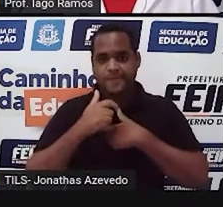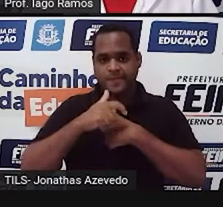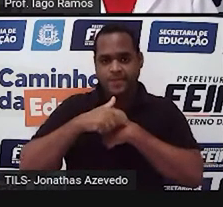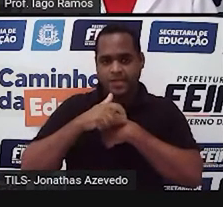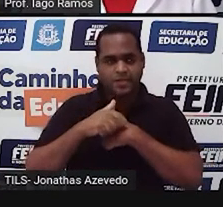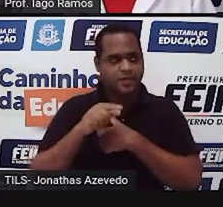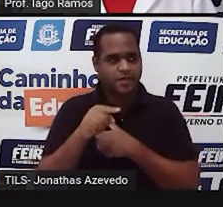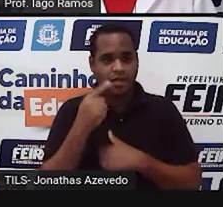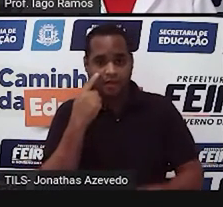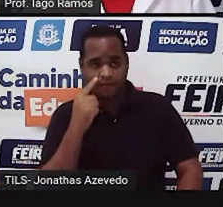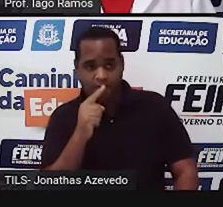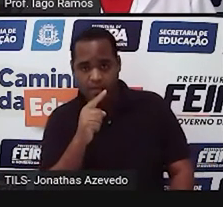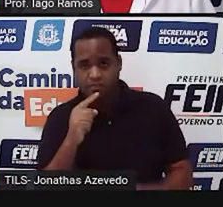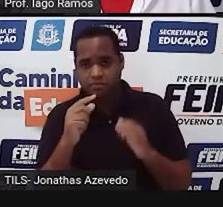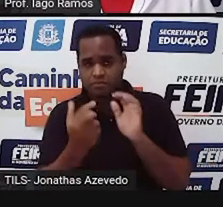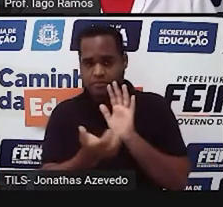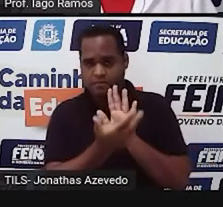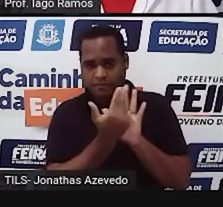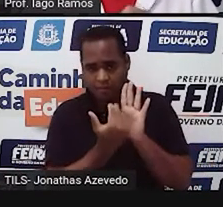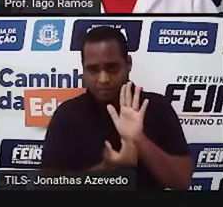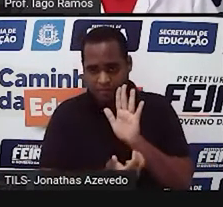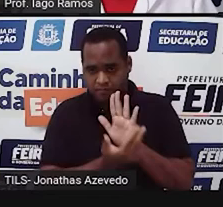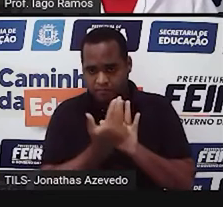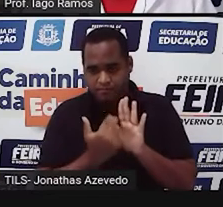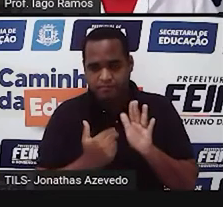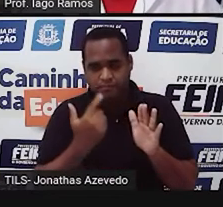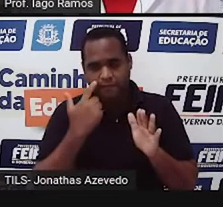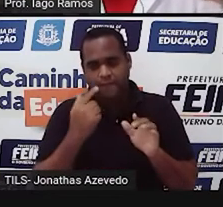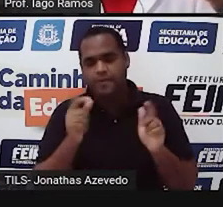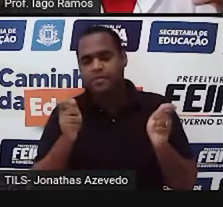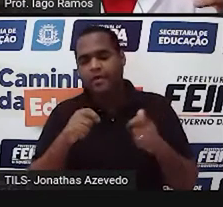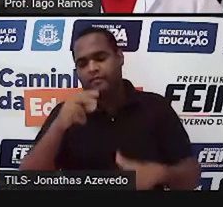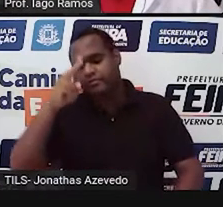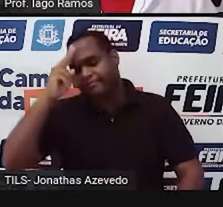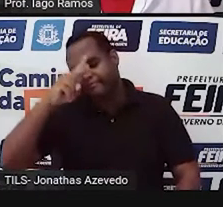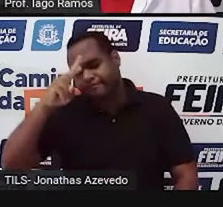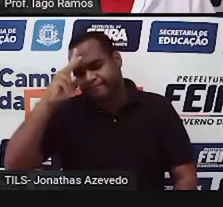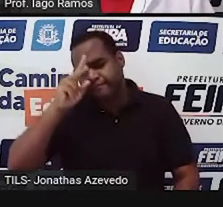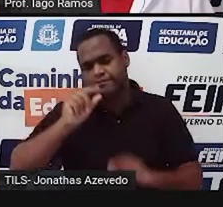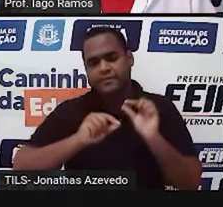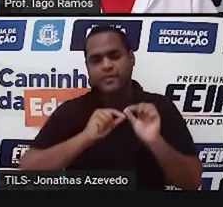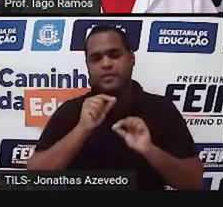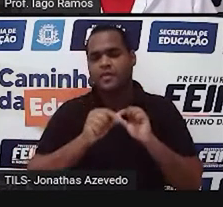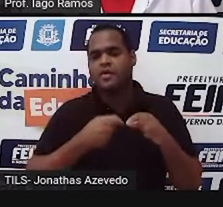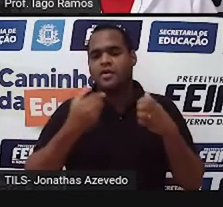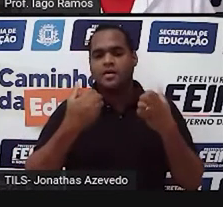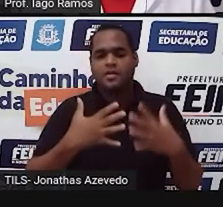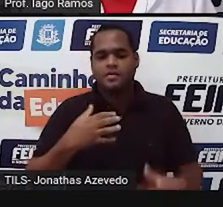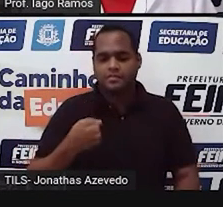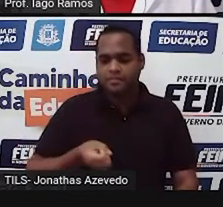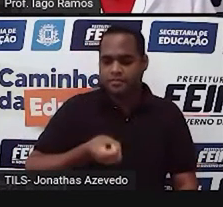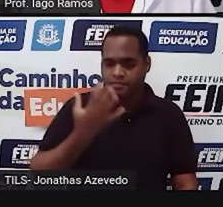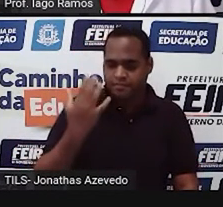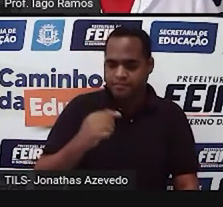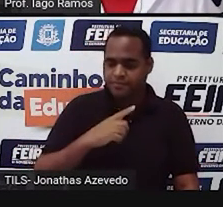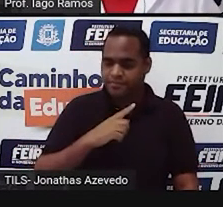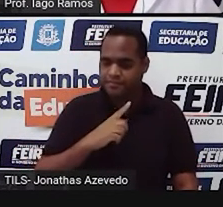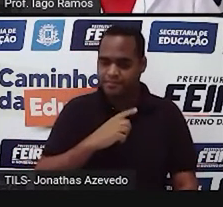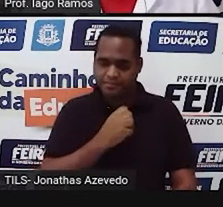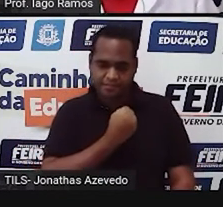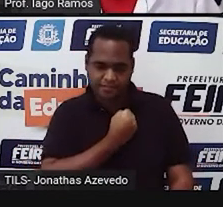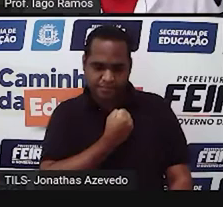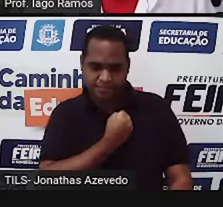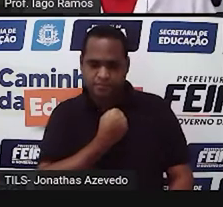você vai olhar essas imagens tá E vai tentar isso se lembrar certo Quais são esses tipos de